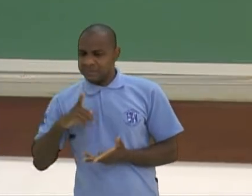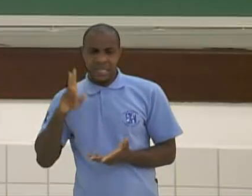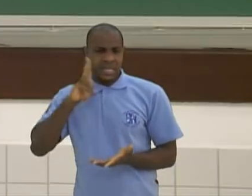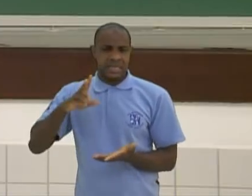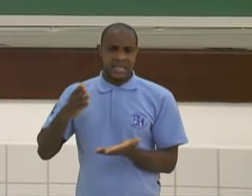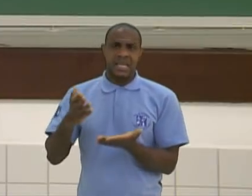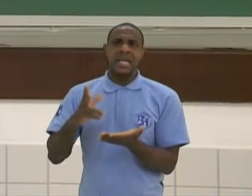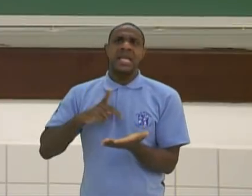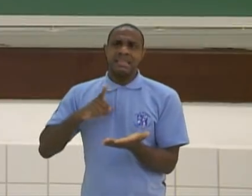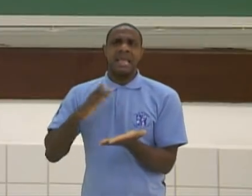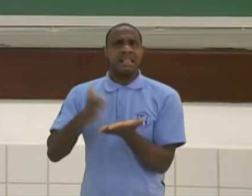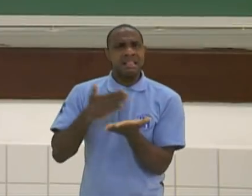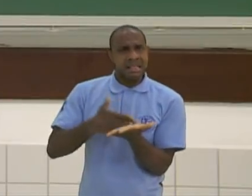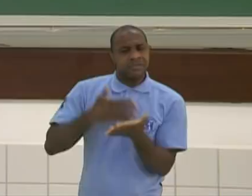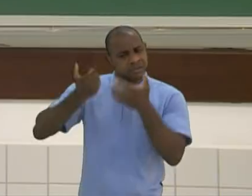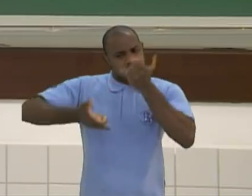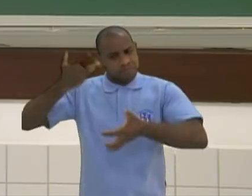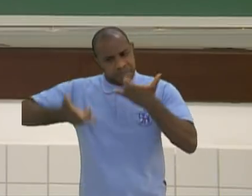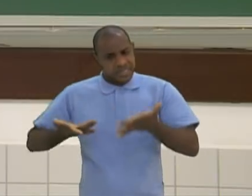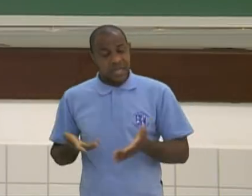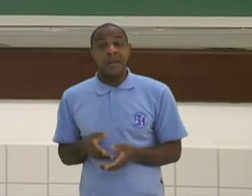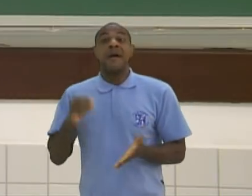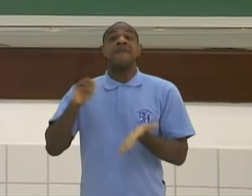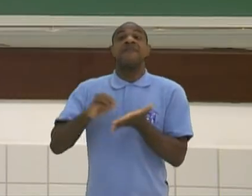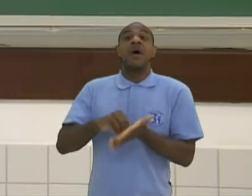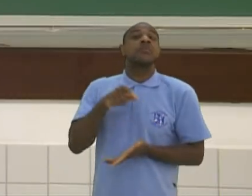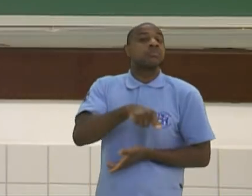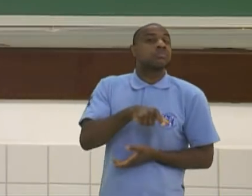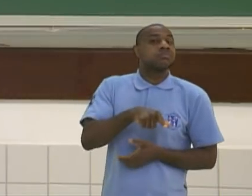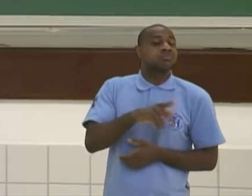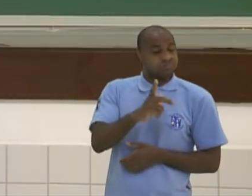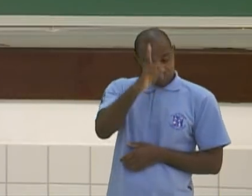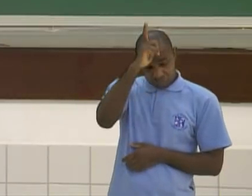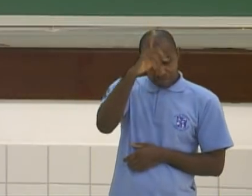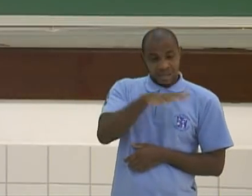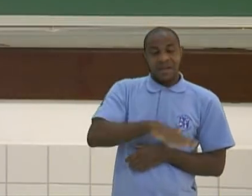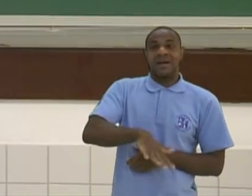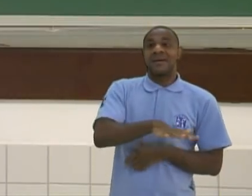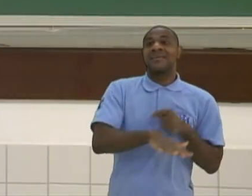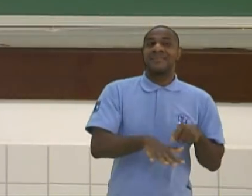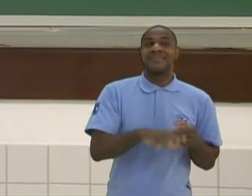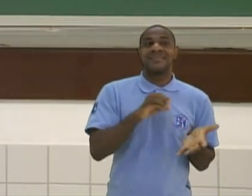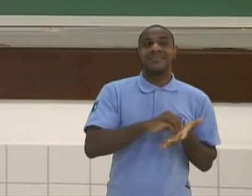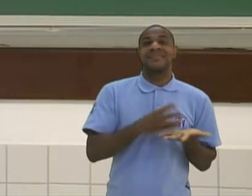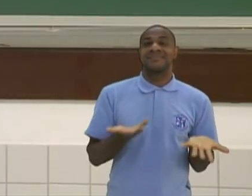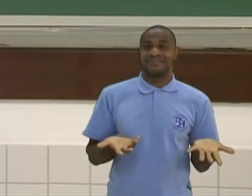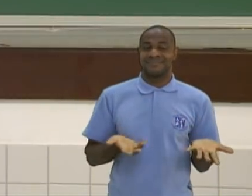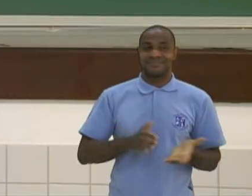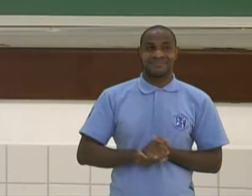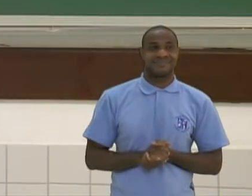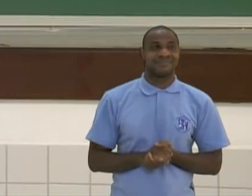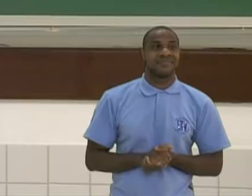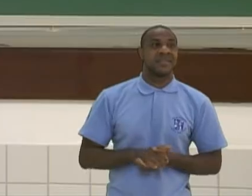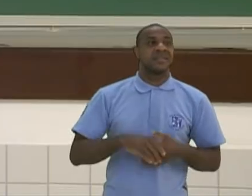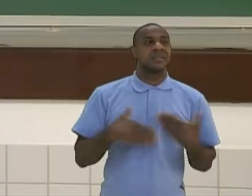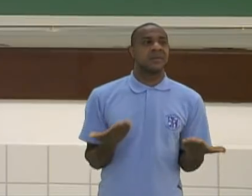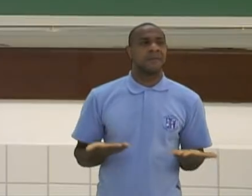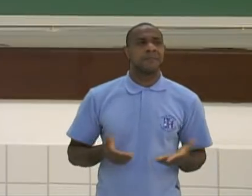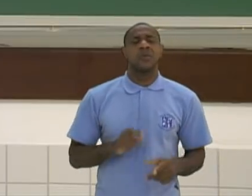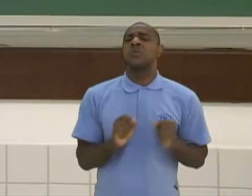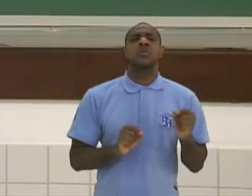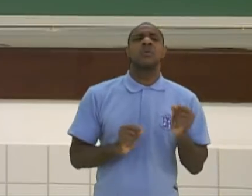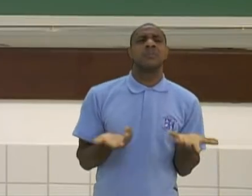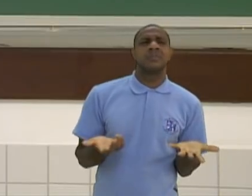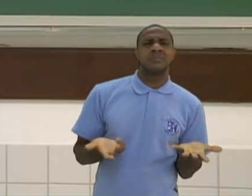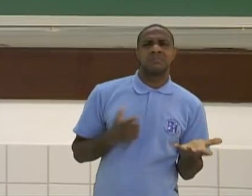Eles desapareceram? Mas não são eles que vão dominar o Império Romano? Do Ocidente, né? Isso, professor. E aí? Como é que pode